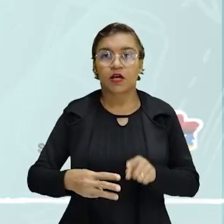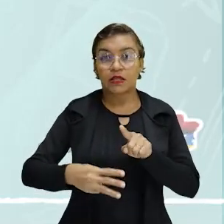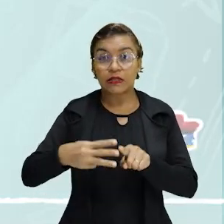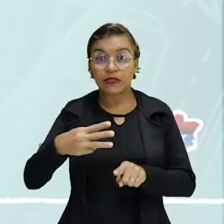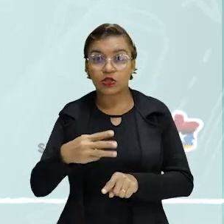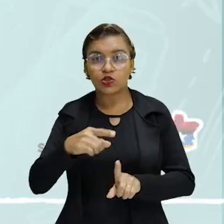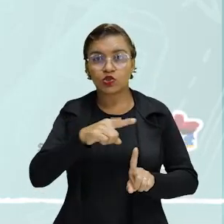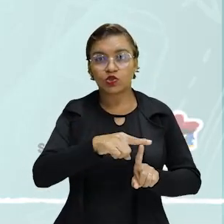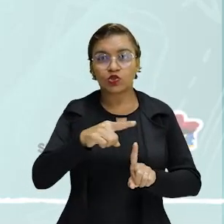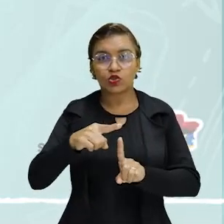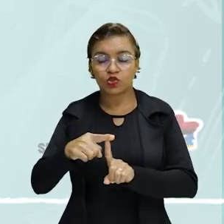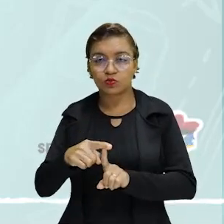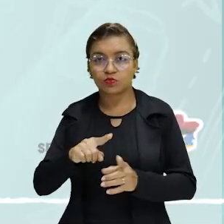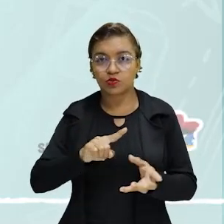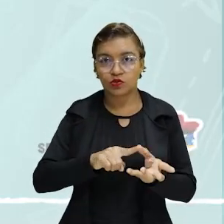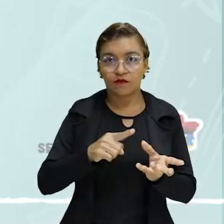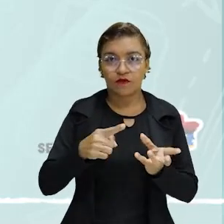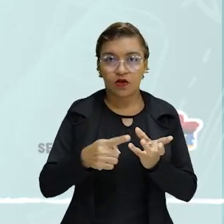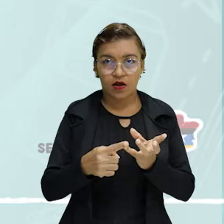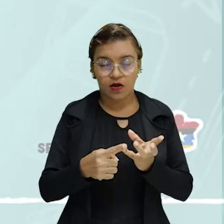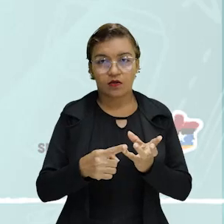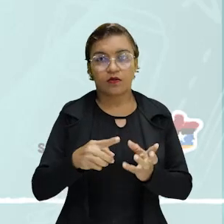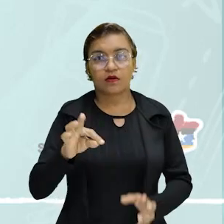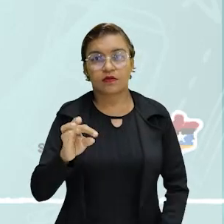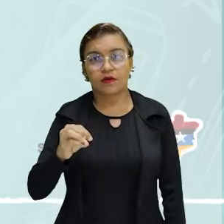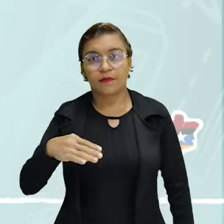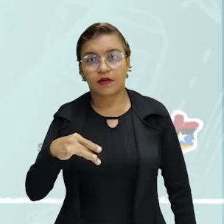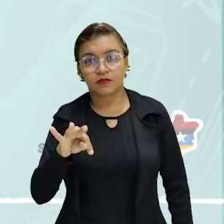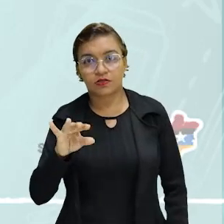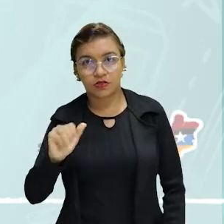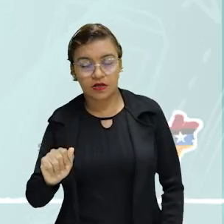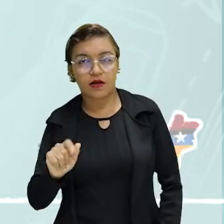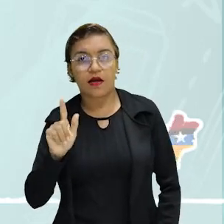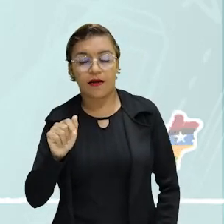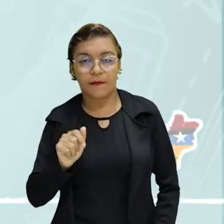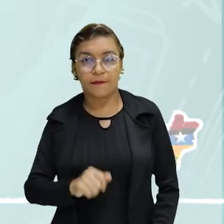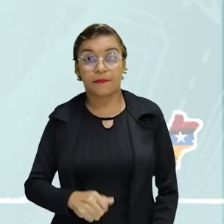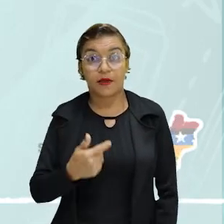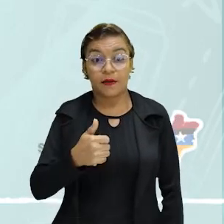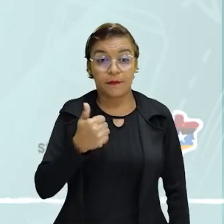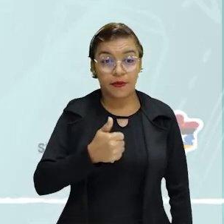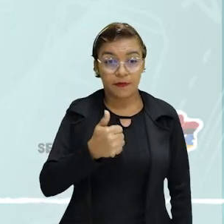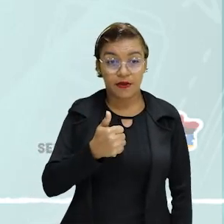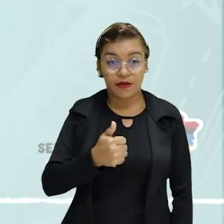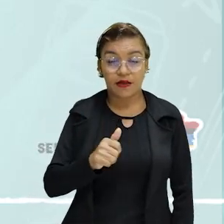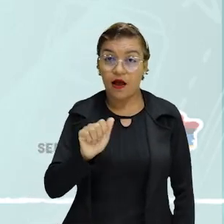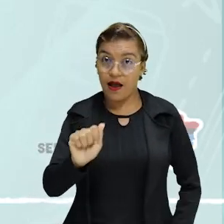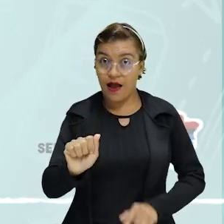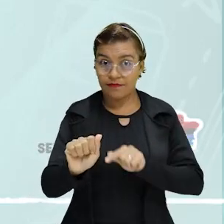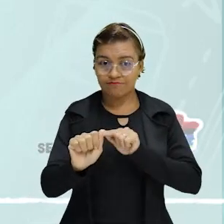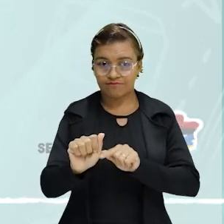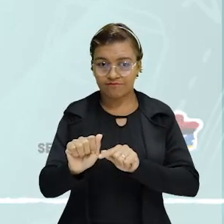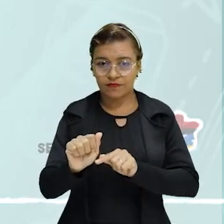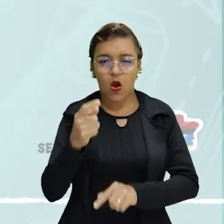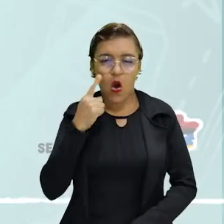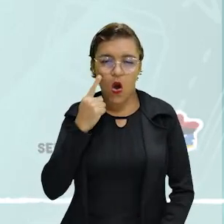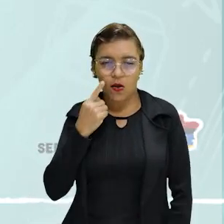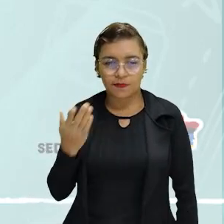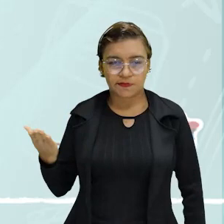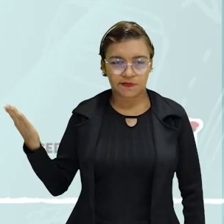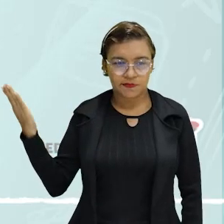de vogais temáticas verbais. Da primeira conjugação é o a, como andar, amar,